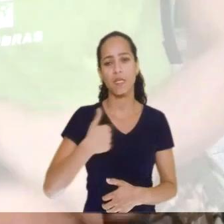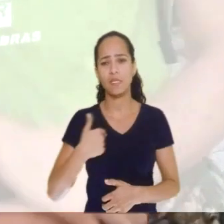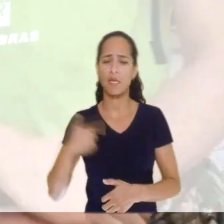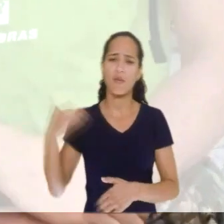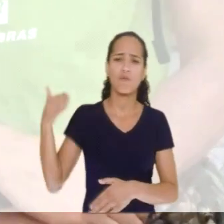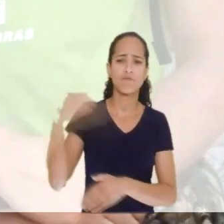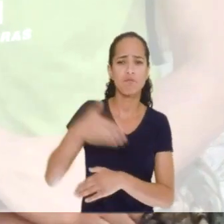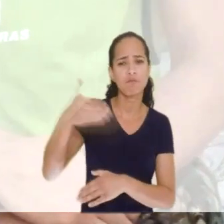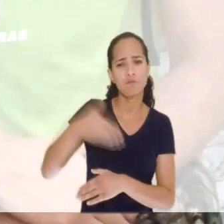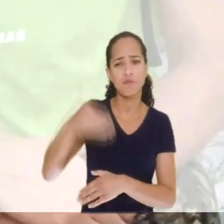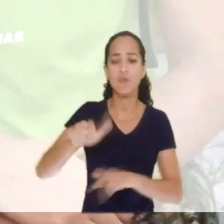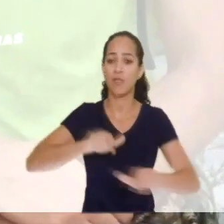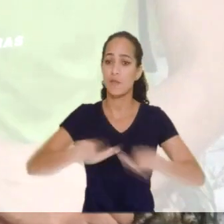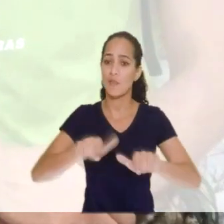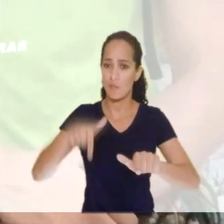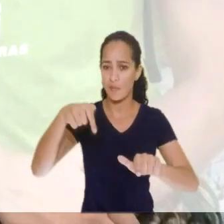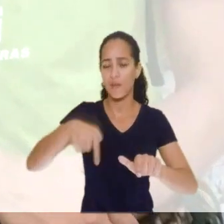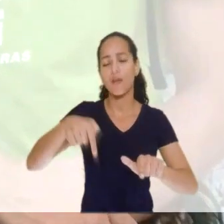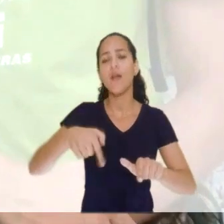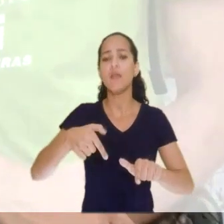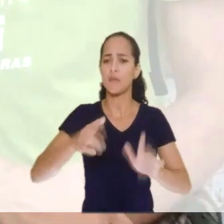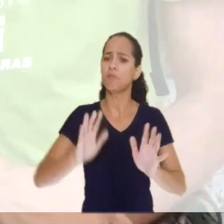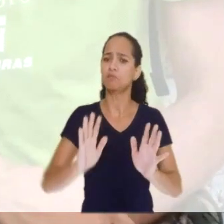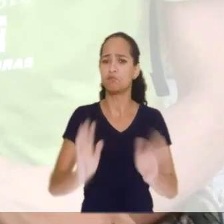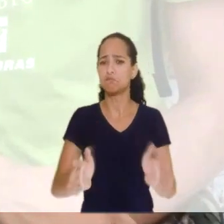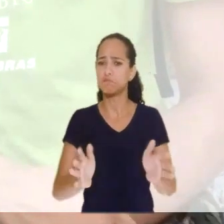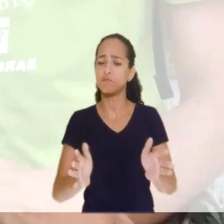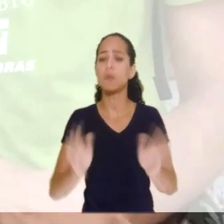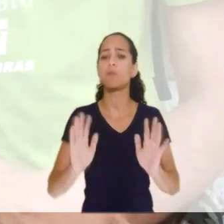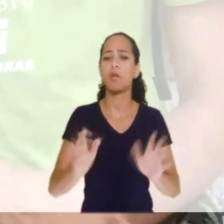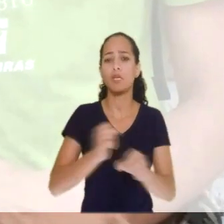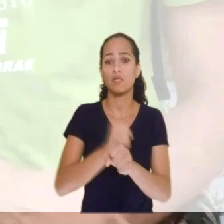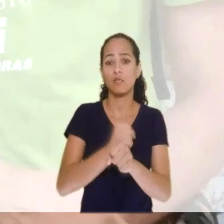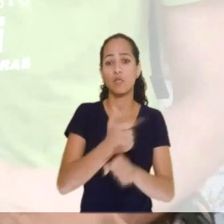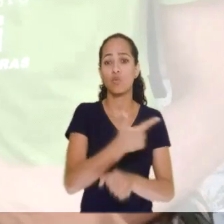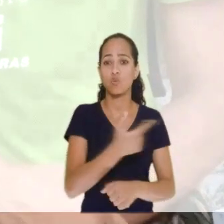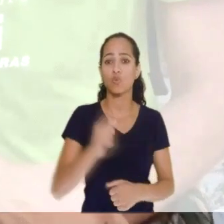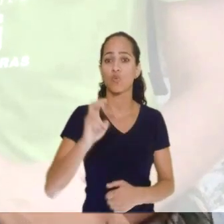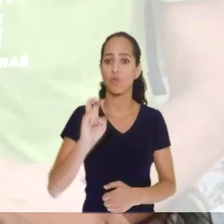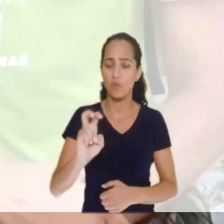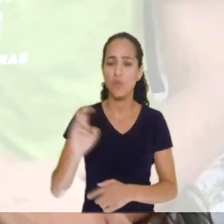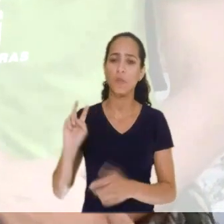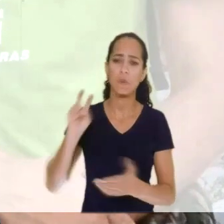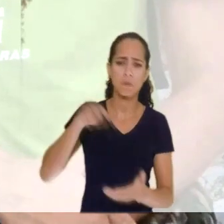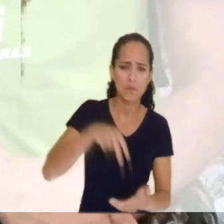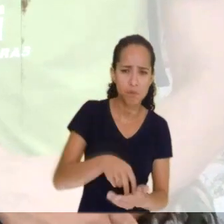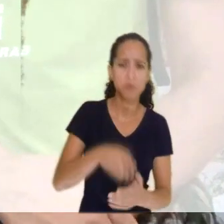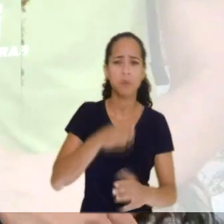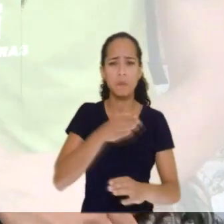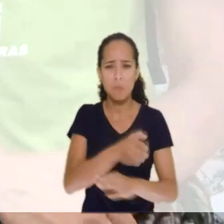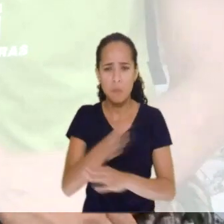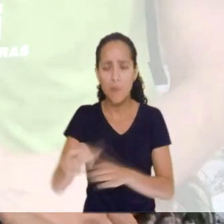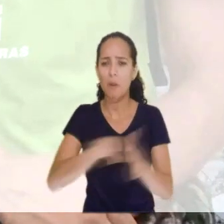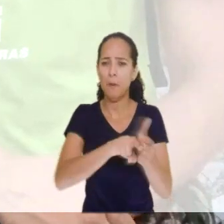frequência nos últimos anos e mesmo assim, tendo esse histórico de desde 2005 estar pisando no parque, mostrando não só